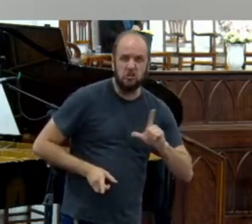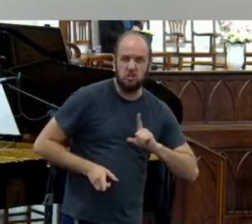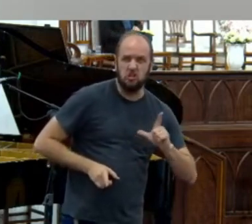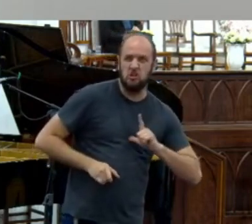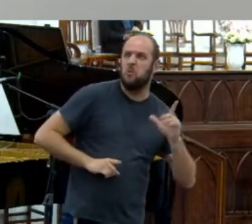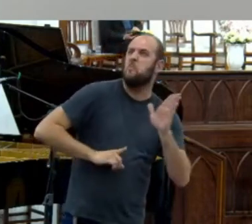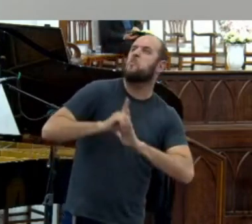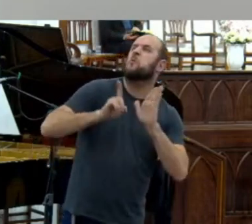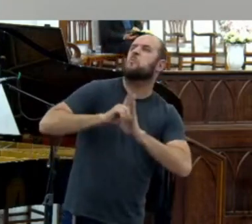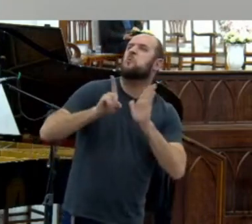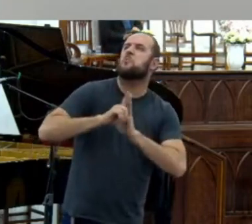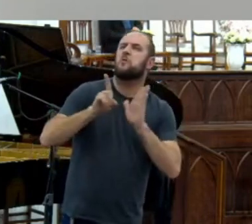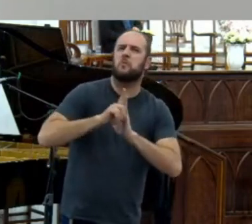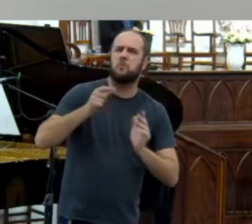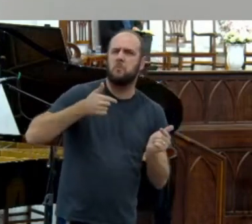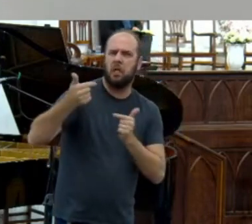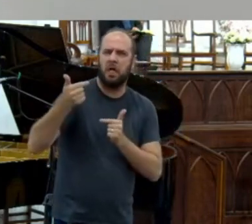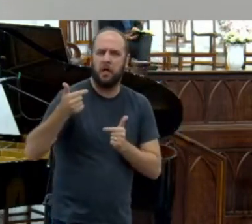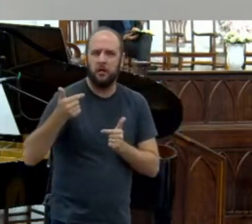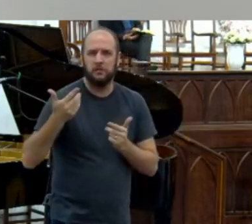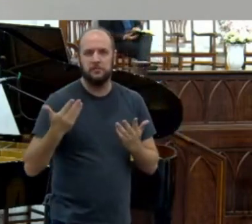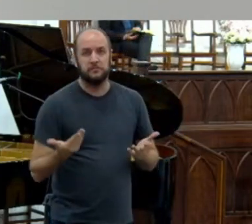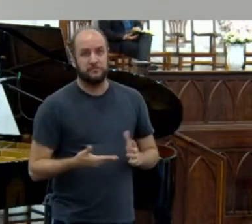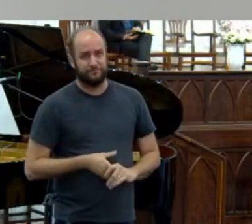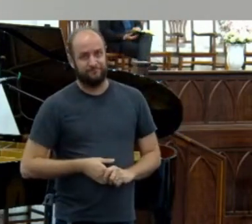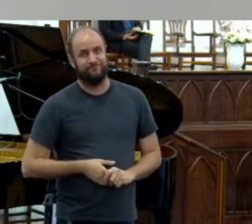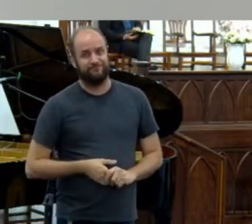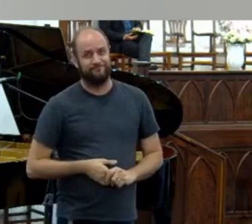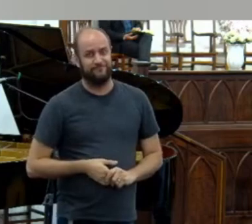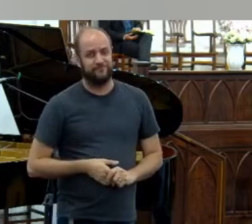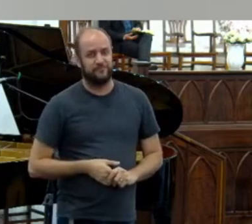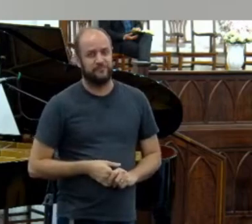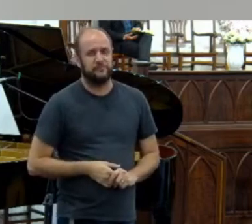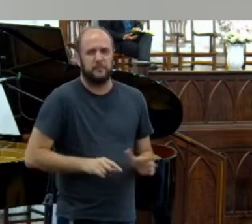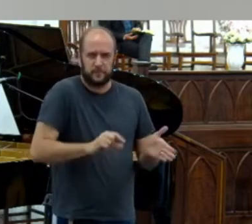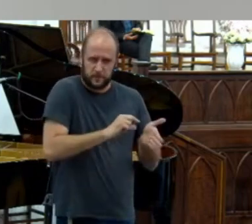replicar contra mim? Essa expressão,